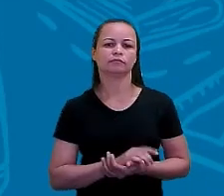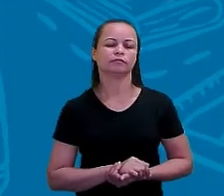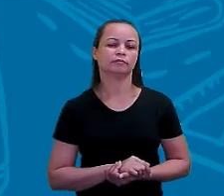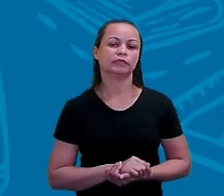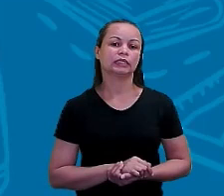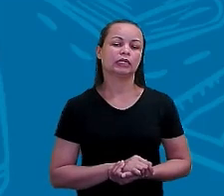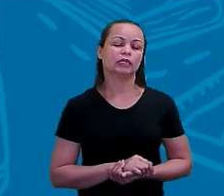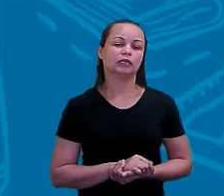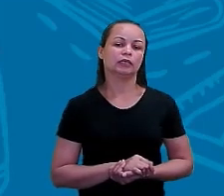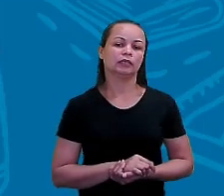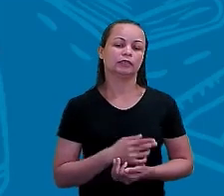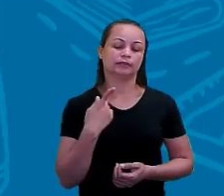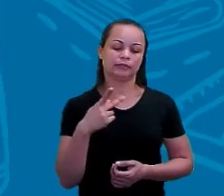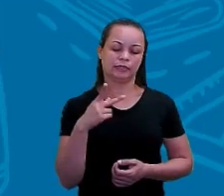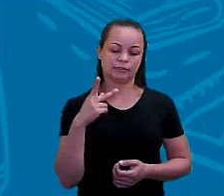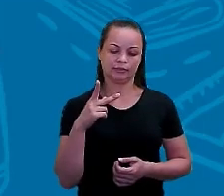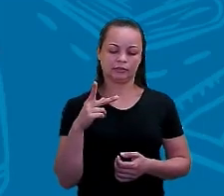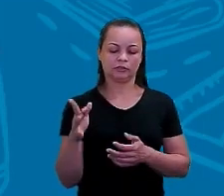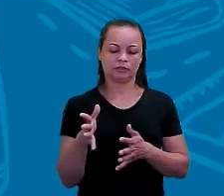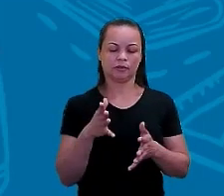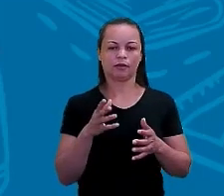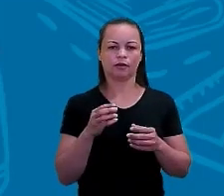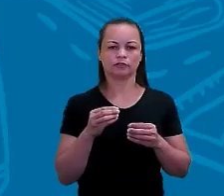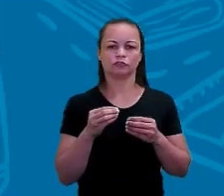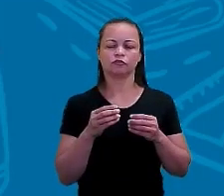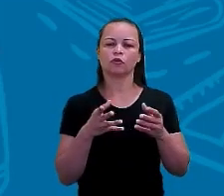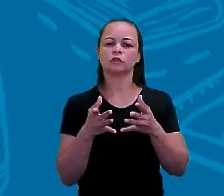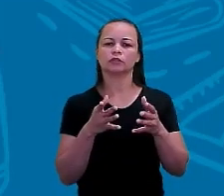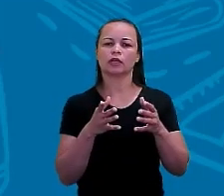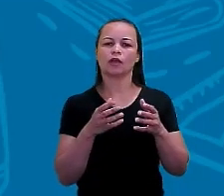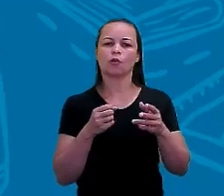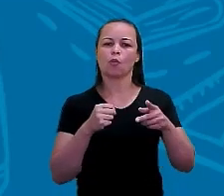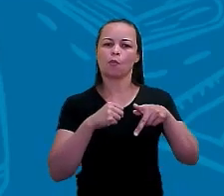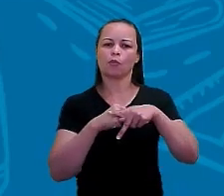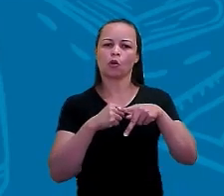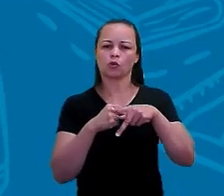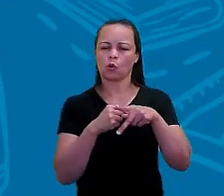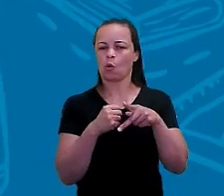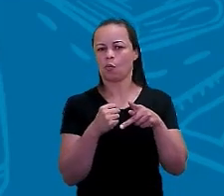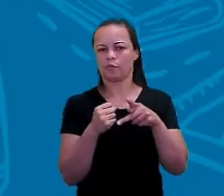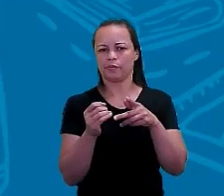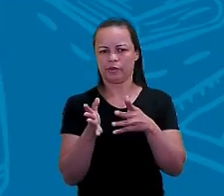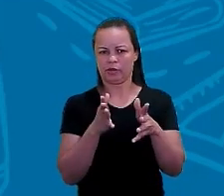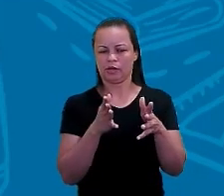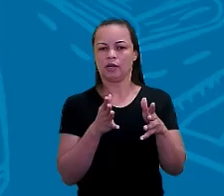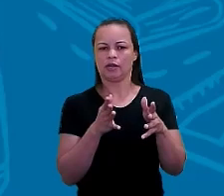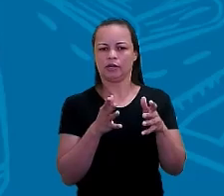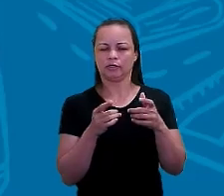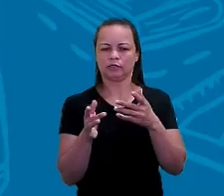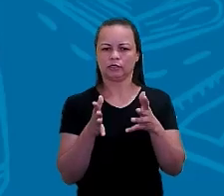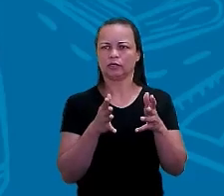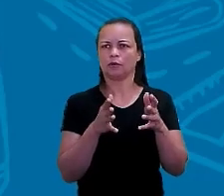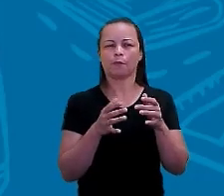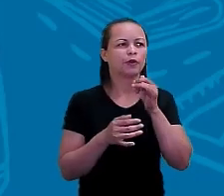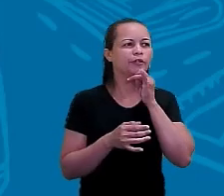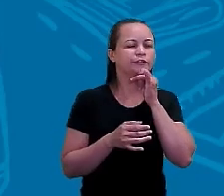nestes casos, você conserva o mesmo pronome. Nunca pode ser nome, tá? Se aí tivesse assim,